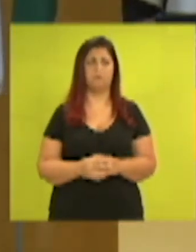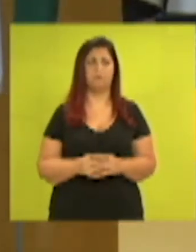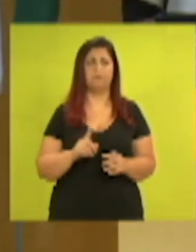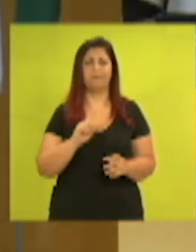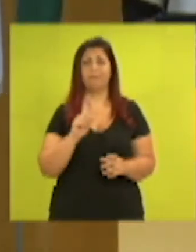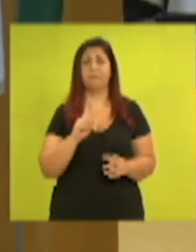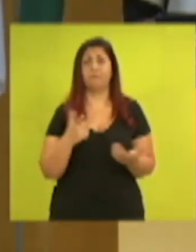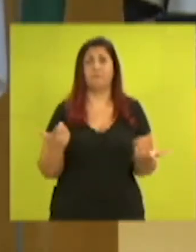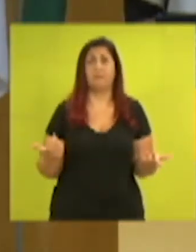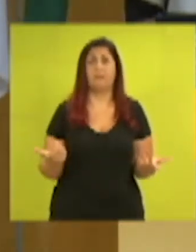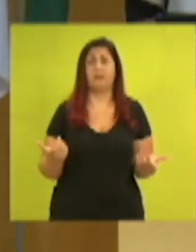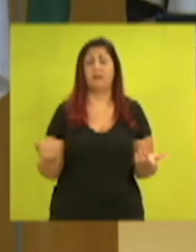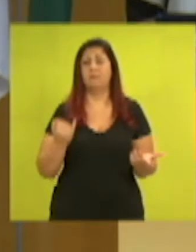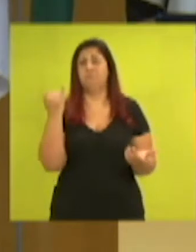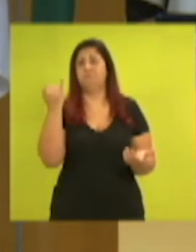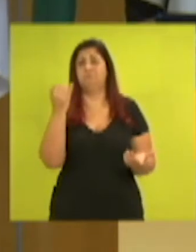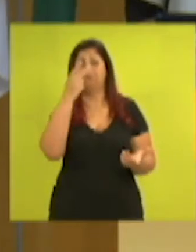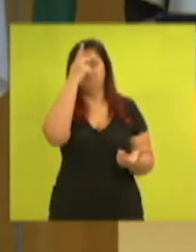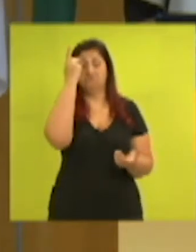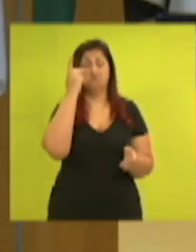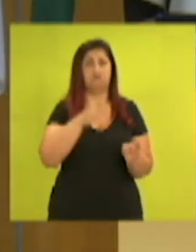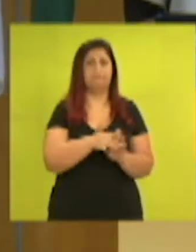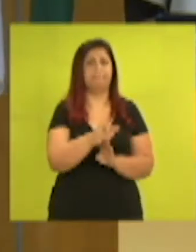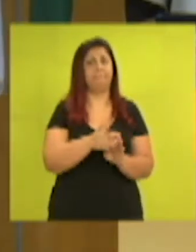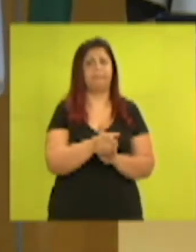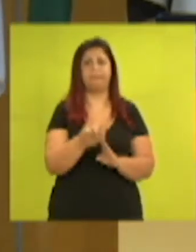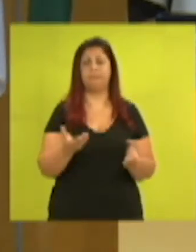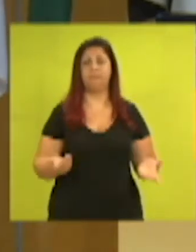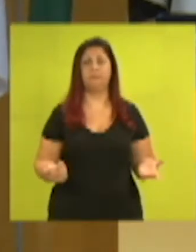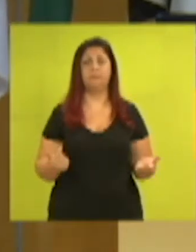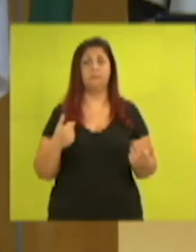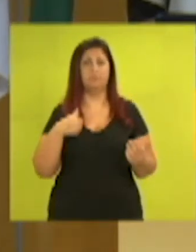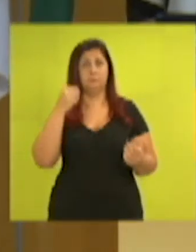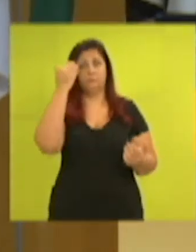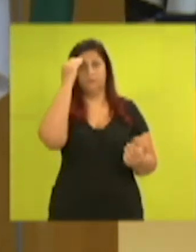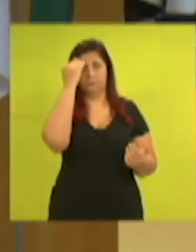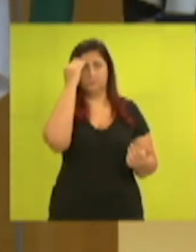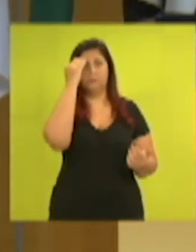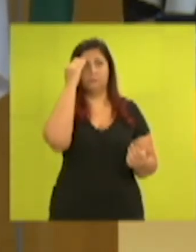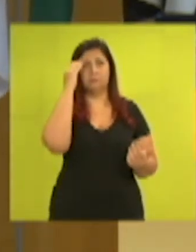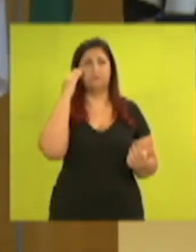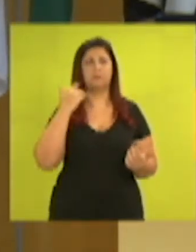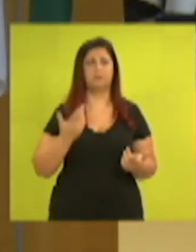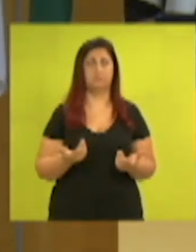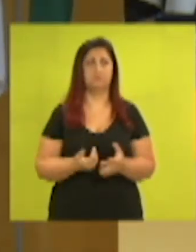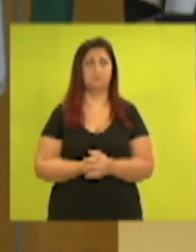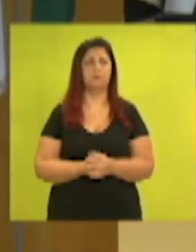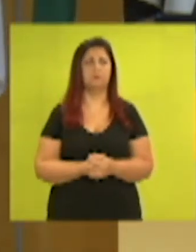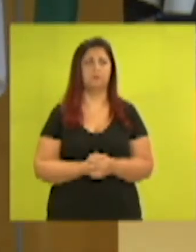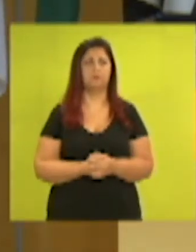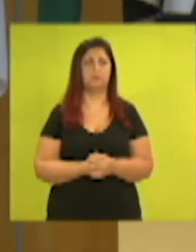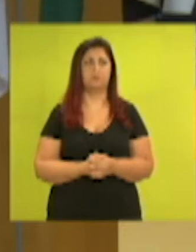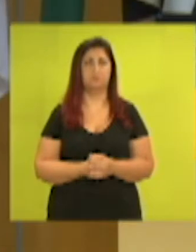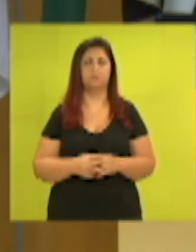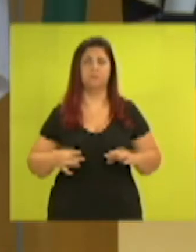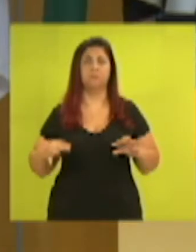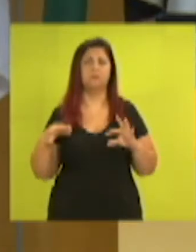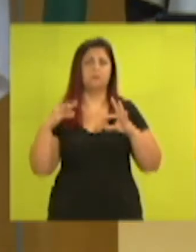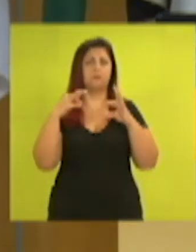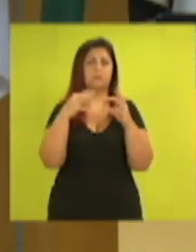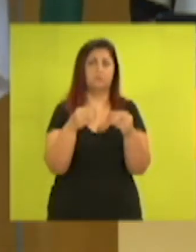não valoriza o papel do conselheiro. No meu entendimento, como gestora em política pública, todos